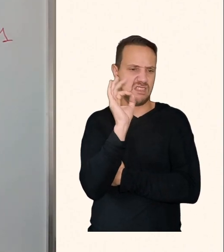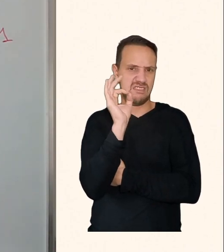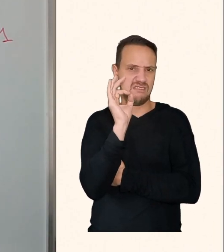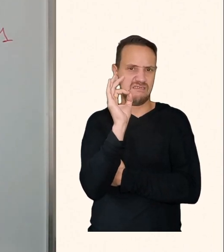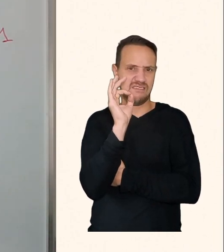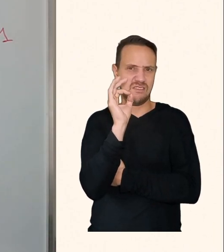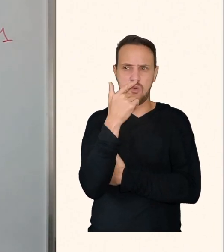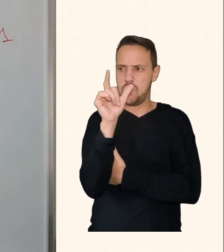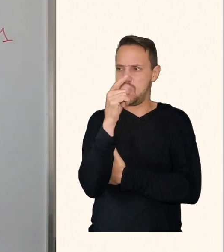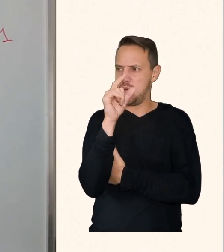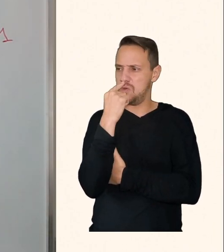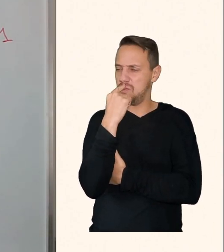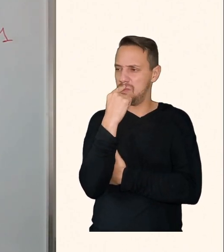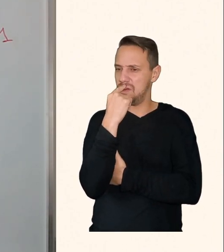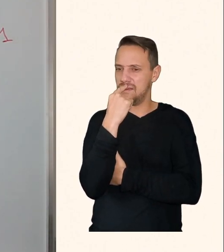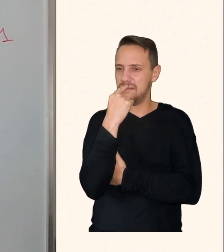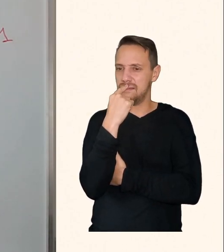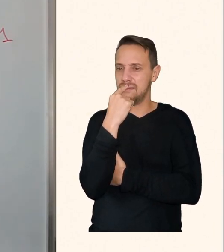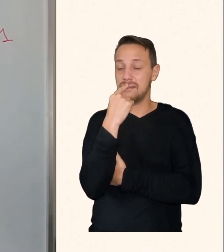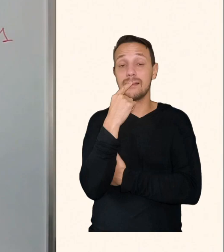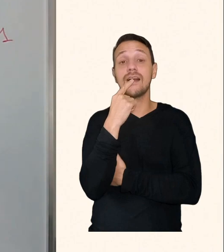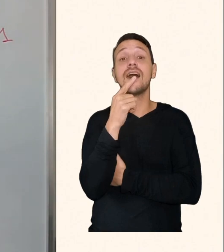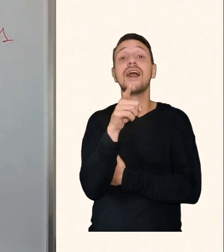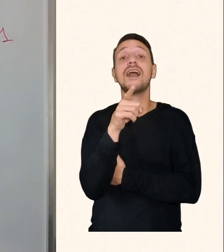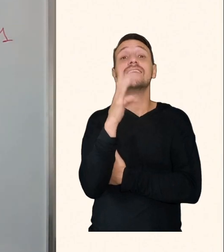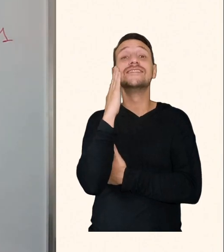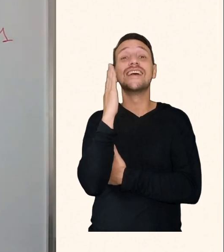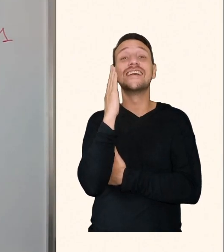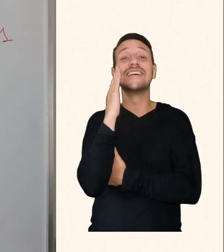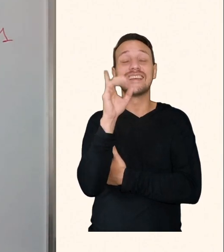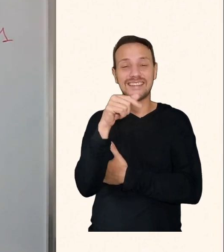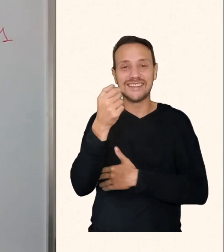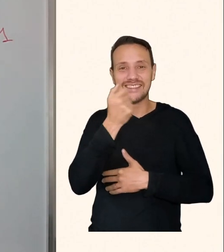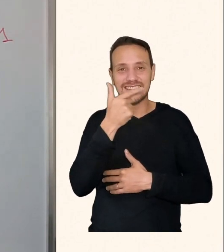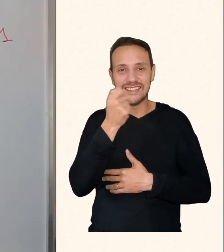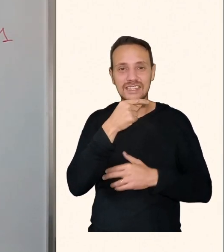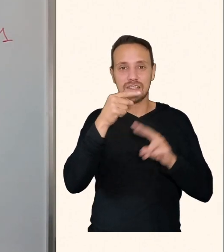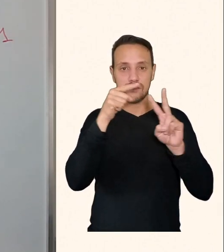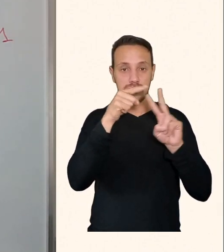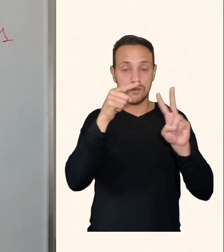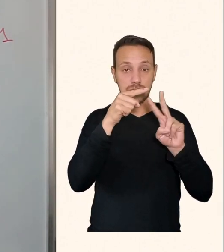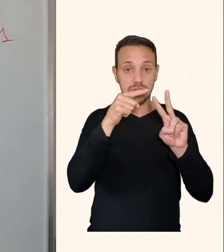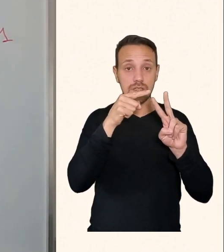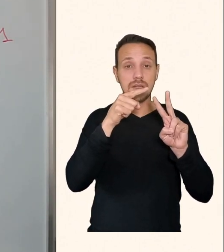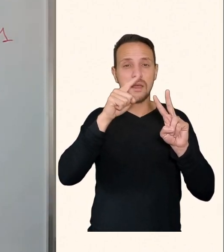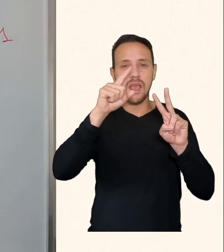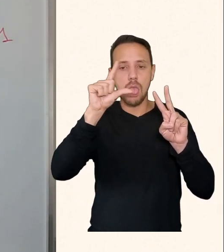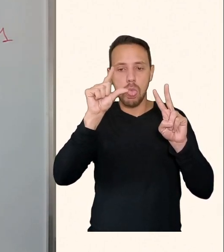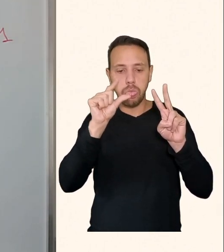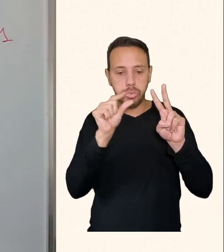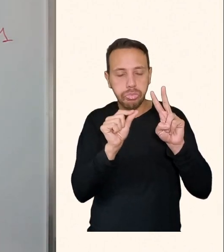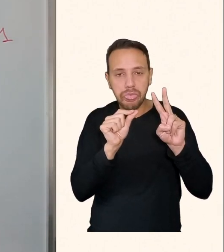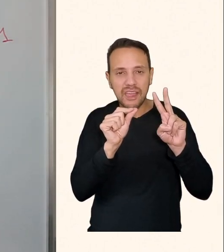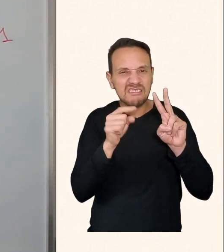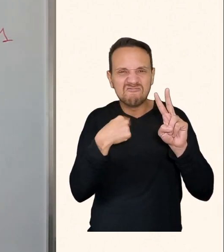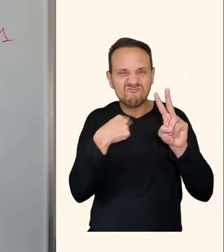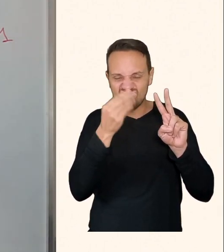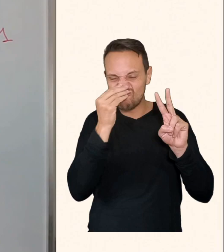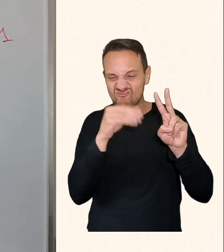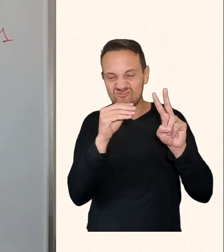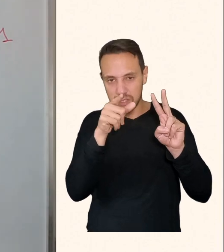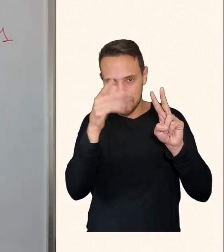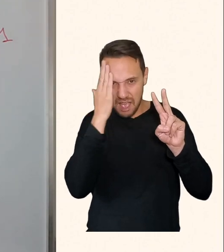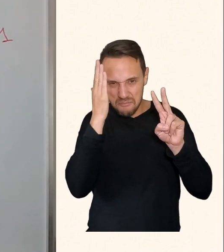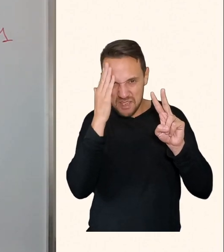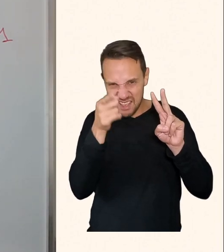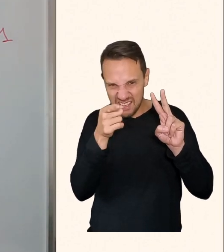Sem sentido. Melhor não. Deixa eu ver. Ah, essa piada, a piada do vetor menos importante que existe. Você